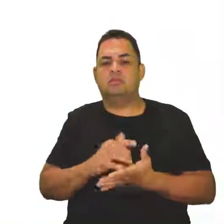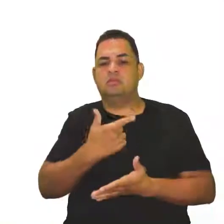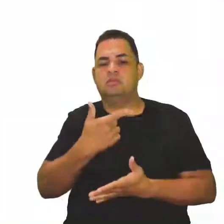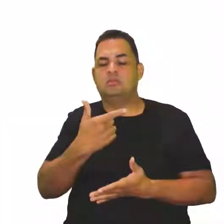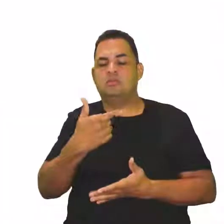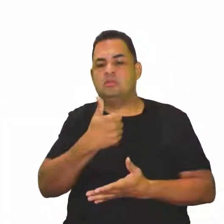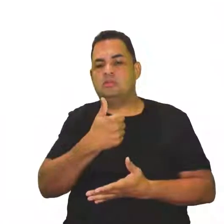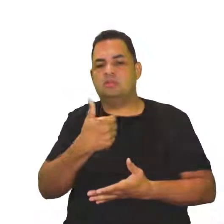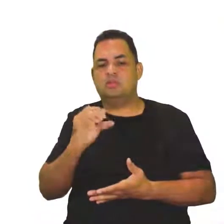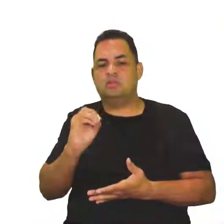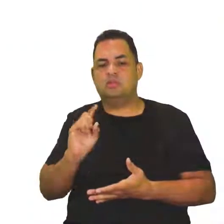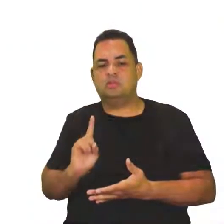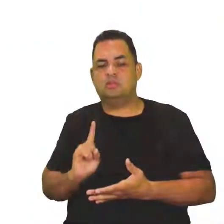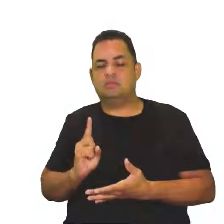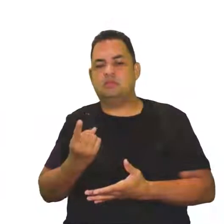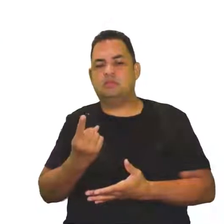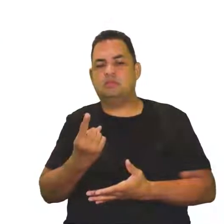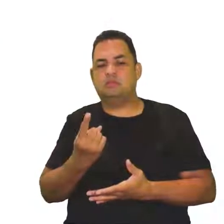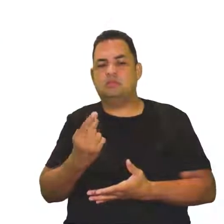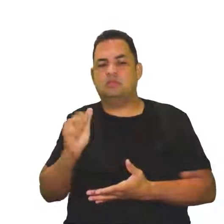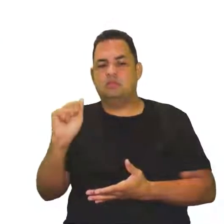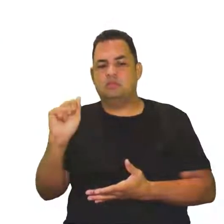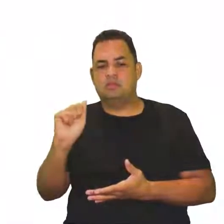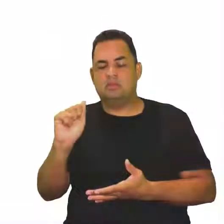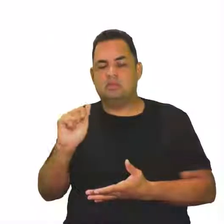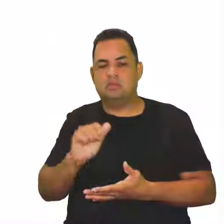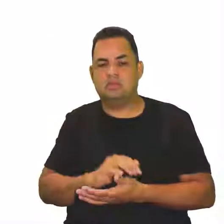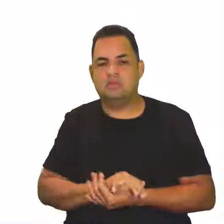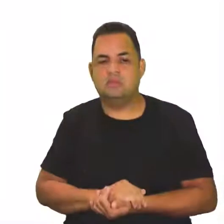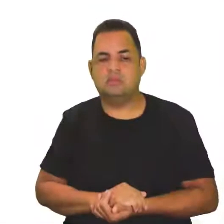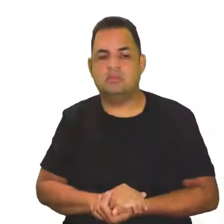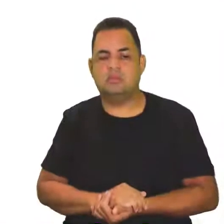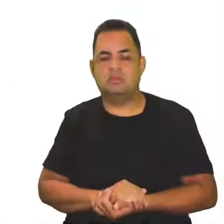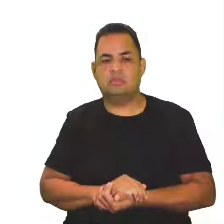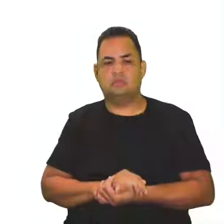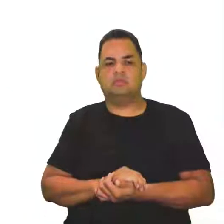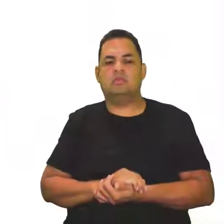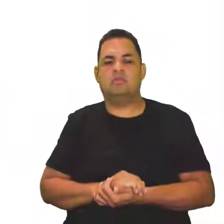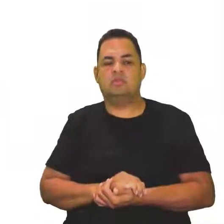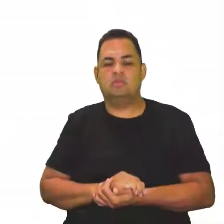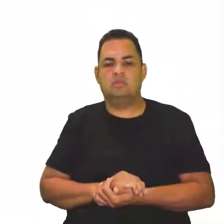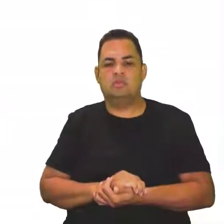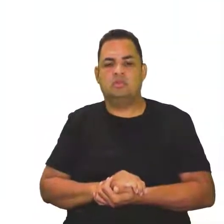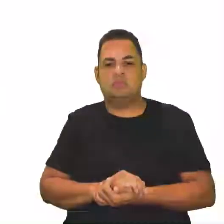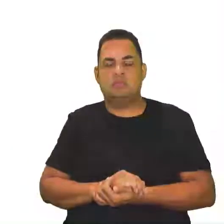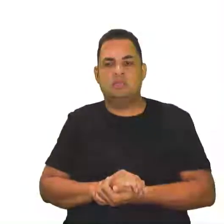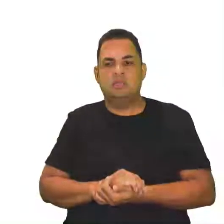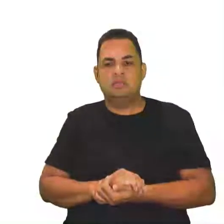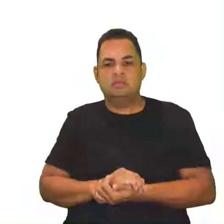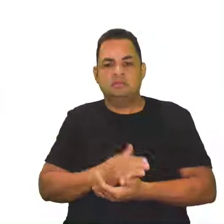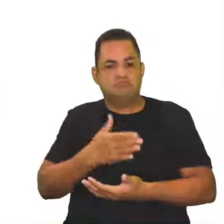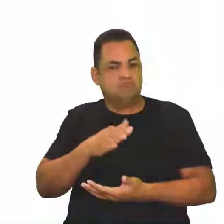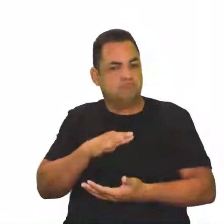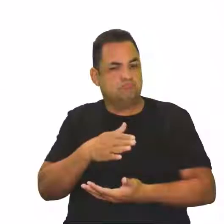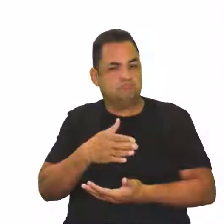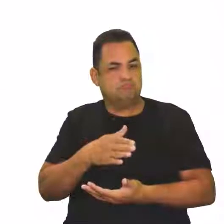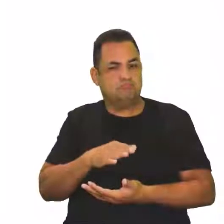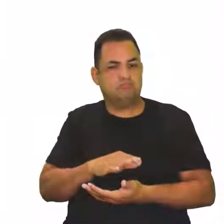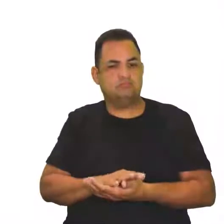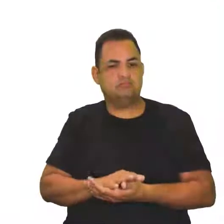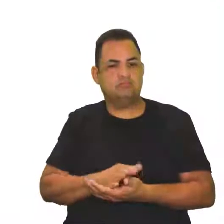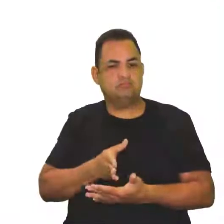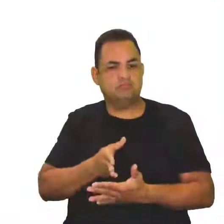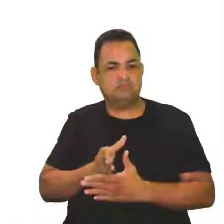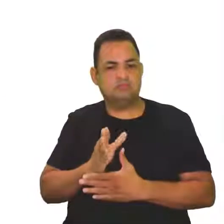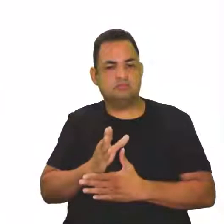e 200.000 amperes. A descarga principal segue aproximadamente o